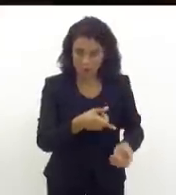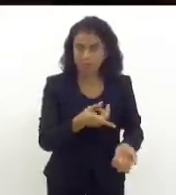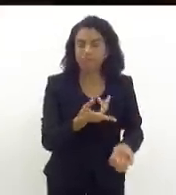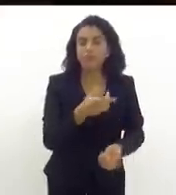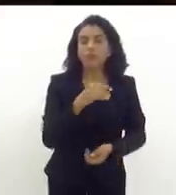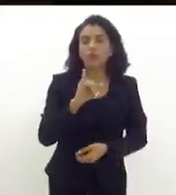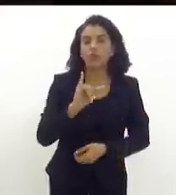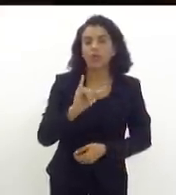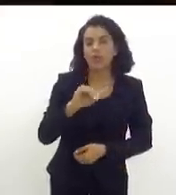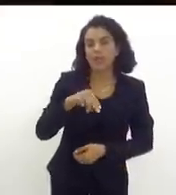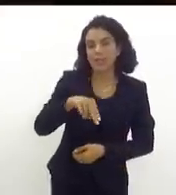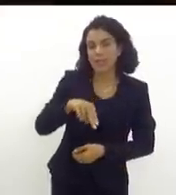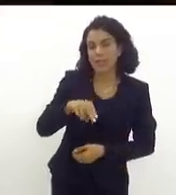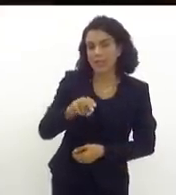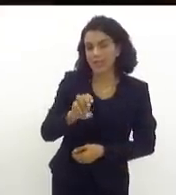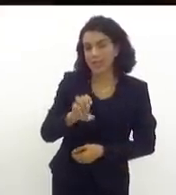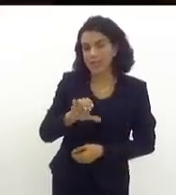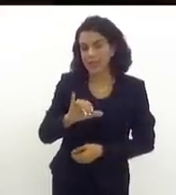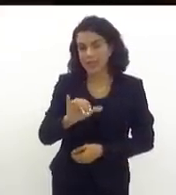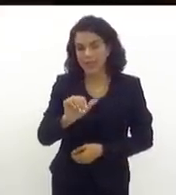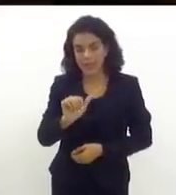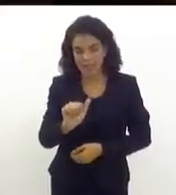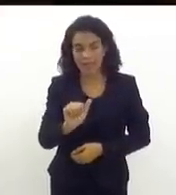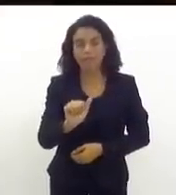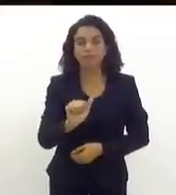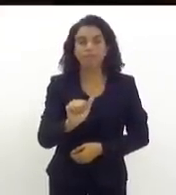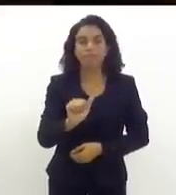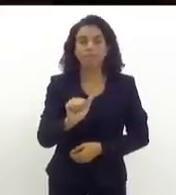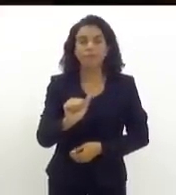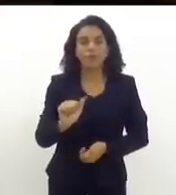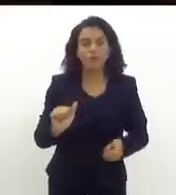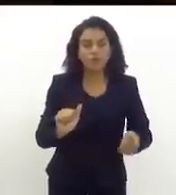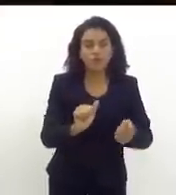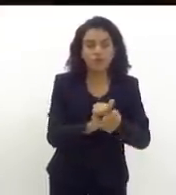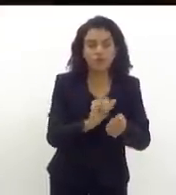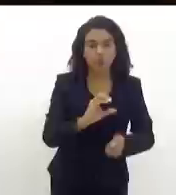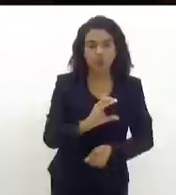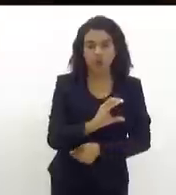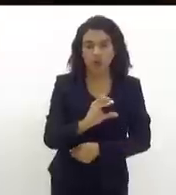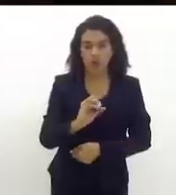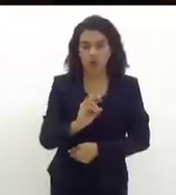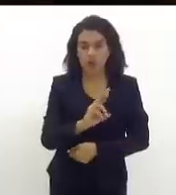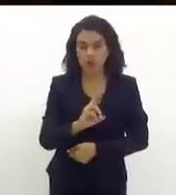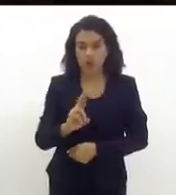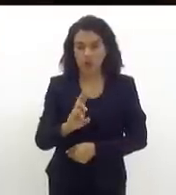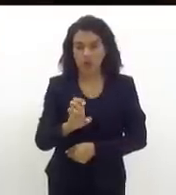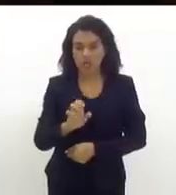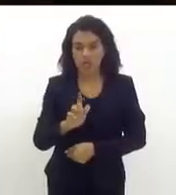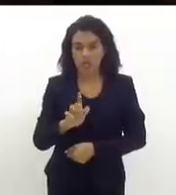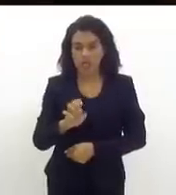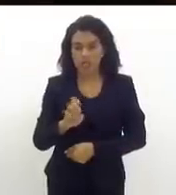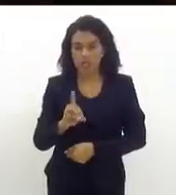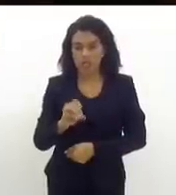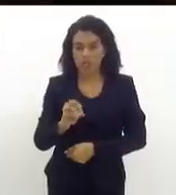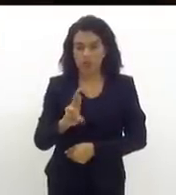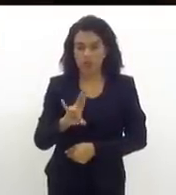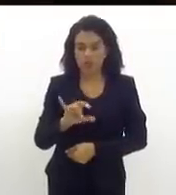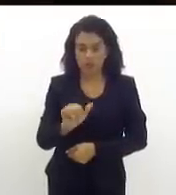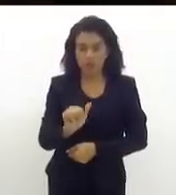para que o ineia através da corregedoria que tinha não sei se ainda tem